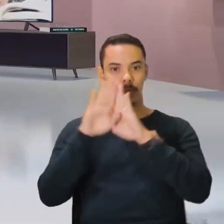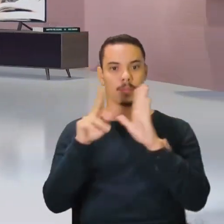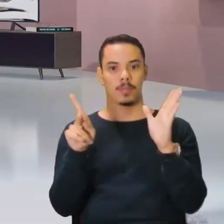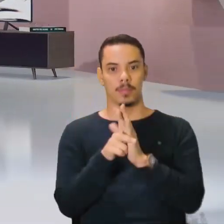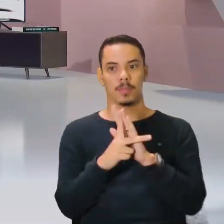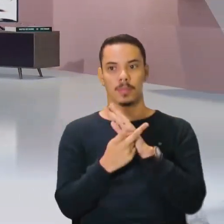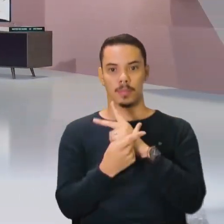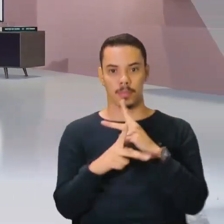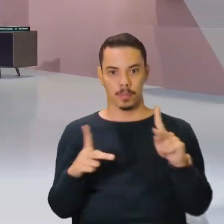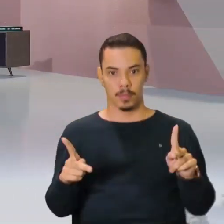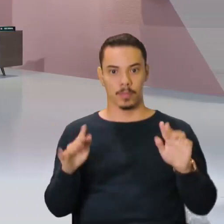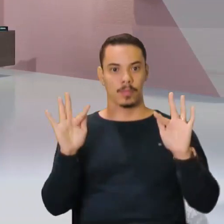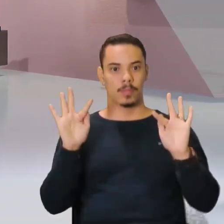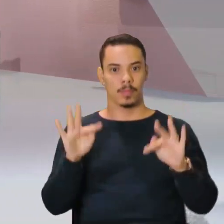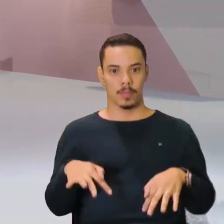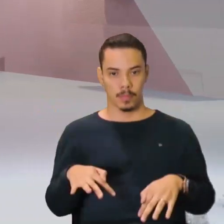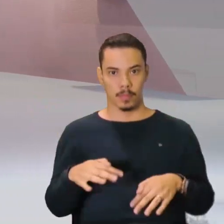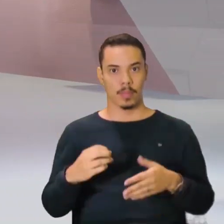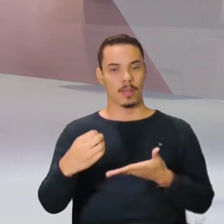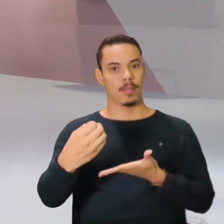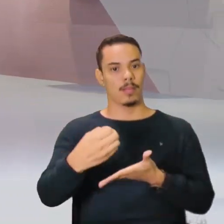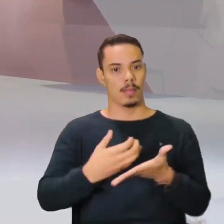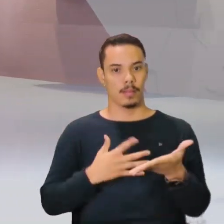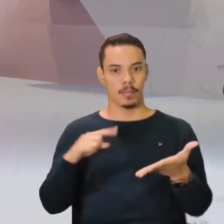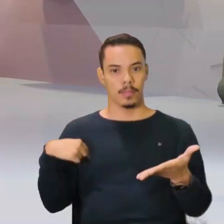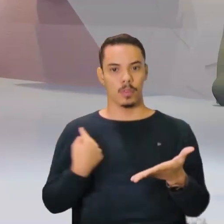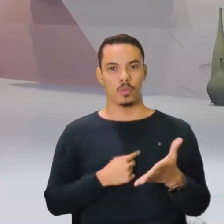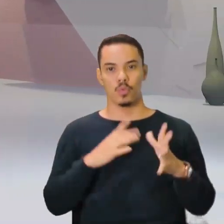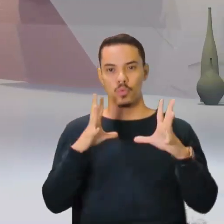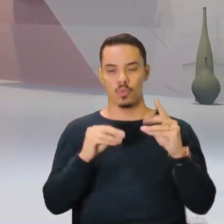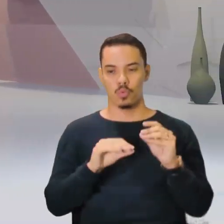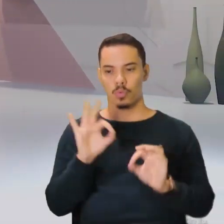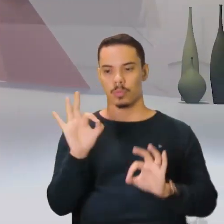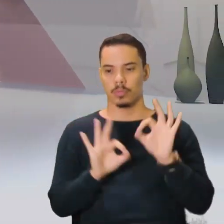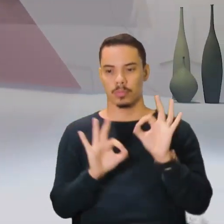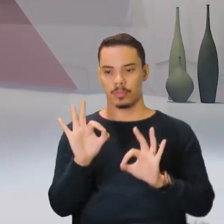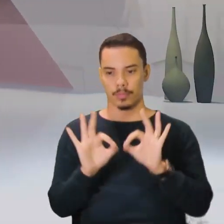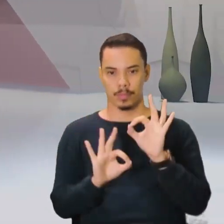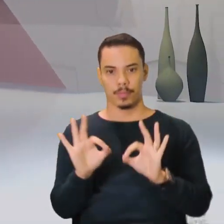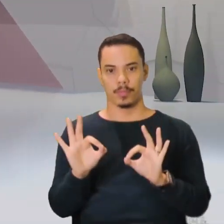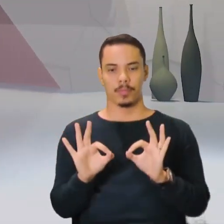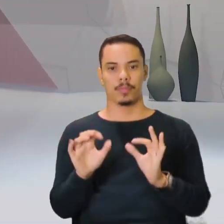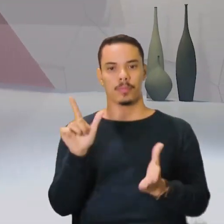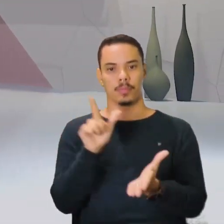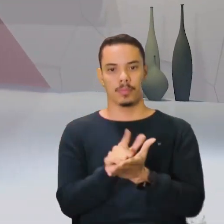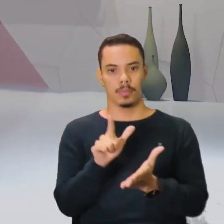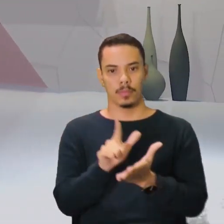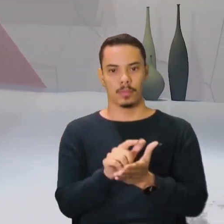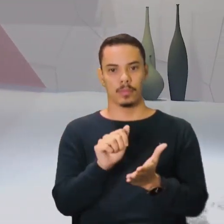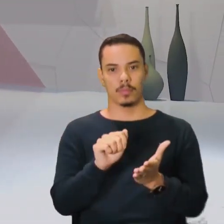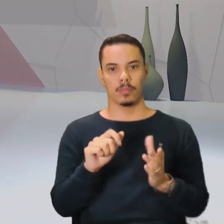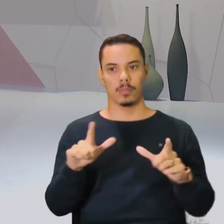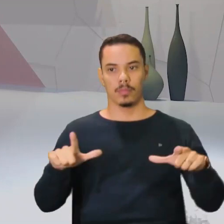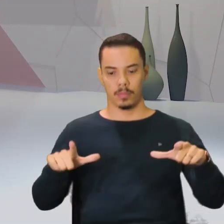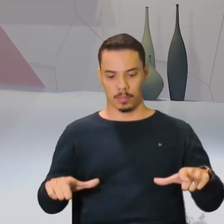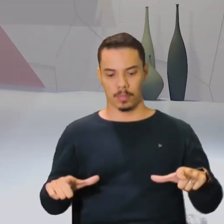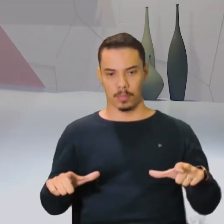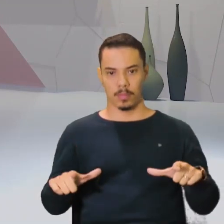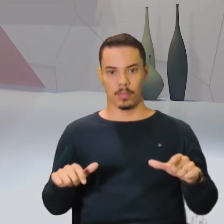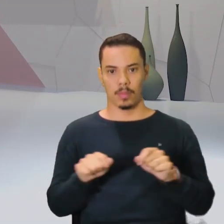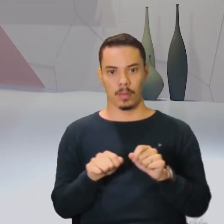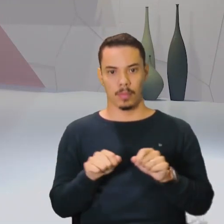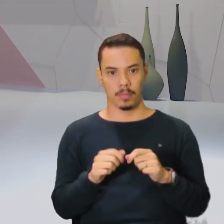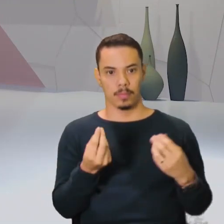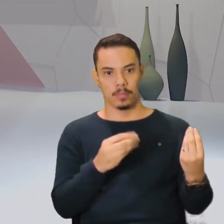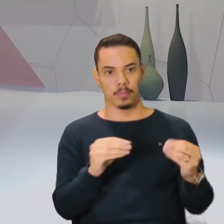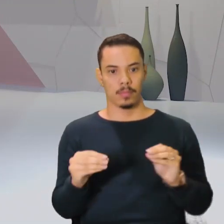conceituais. Terminou, você vai deixar tudo muito bem bonito. Pega uma folha aí A4, uma folha sulfite,